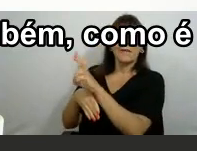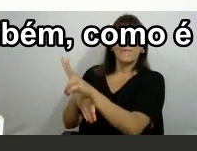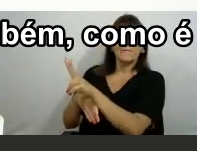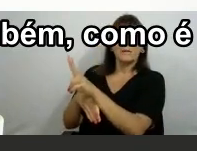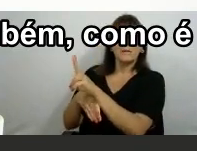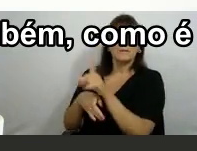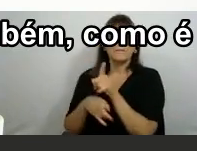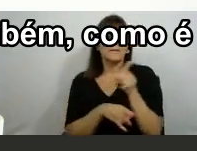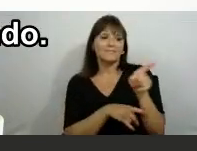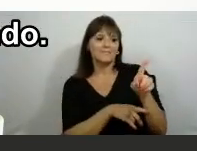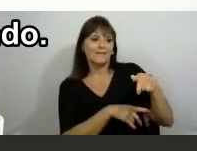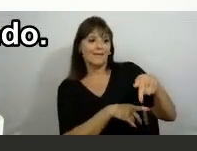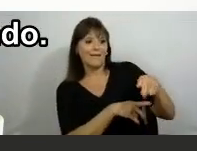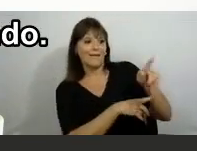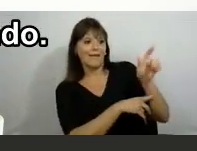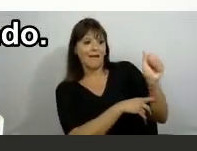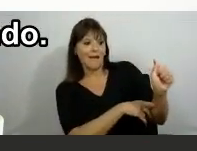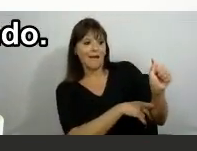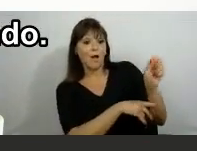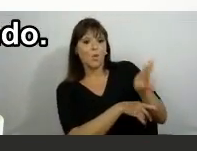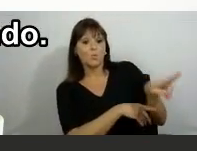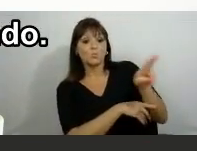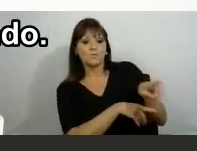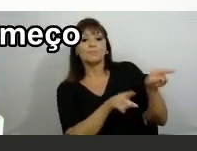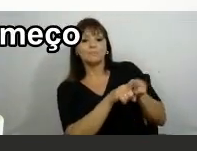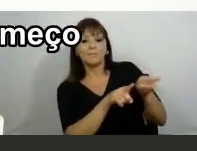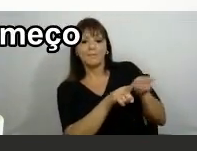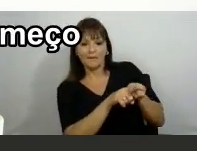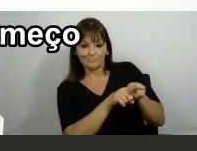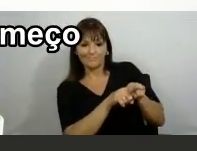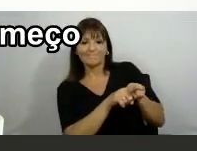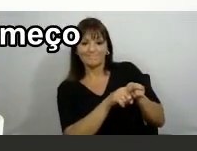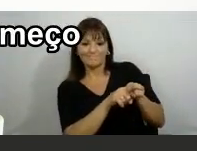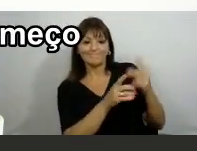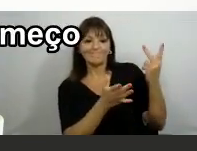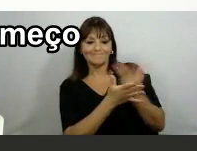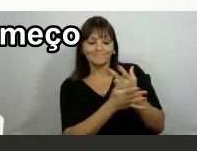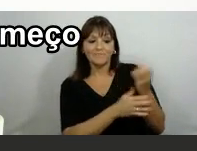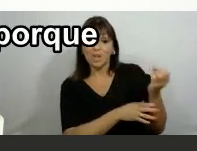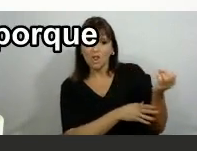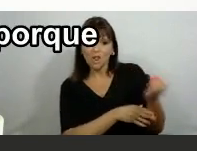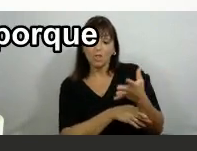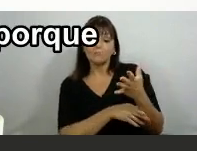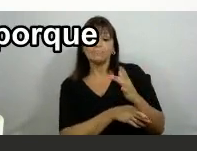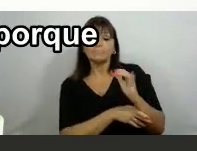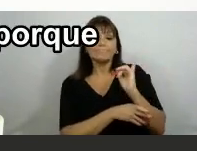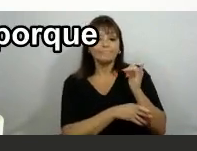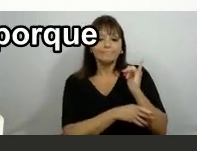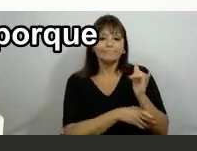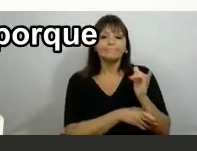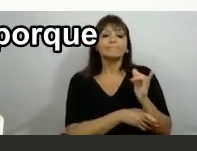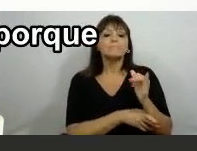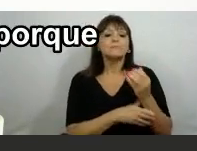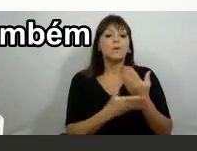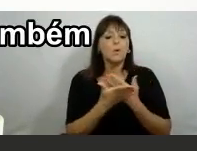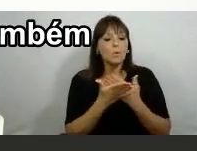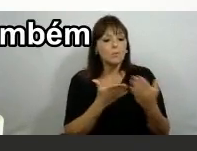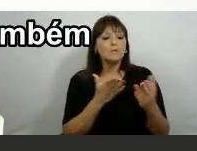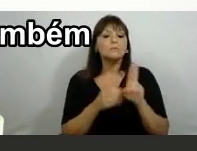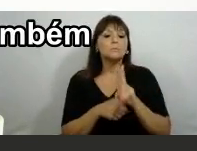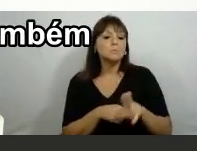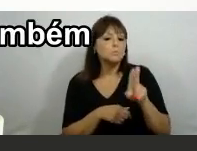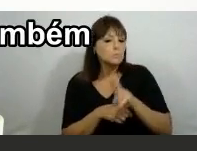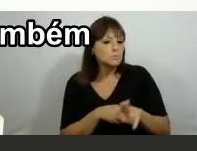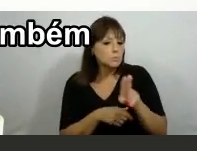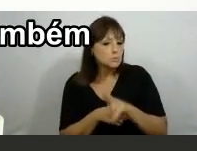a minha documentação também. Como que é isso? Isso está acontecendo. É uma nova narrativa. Eu começo a consumir o design system porque eu